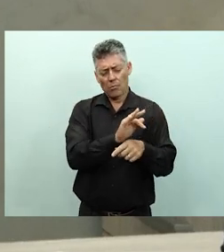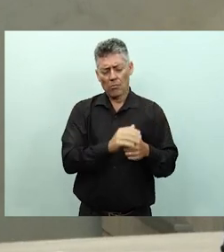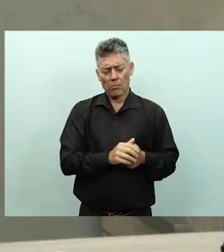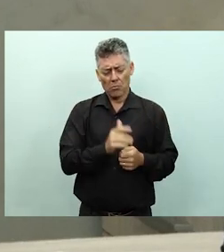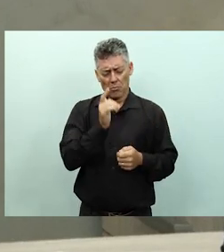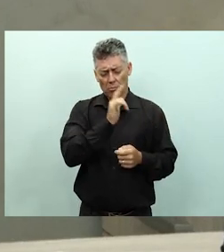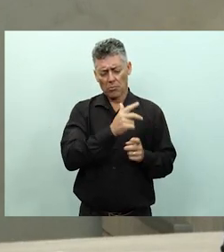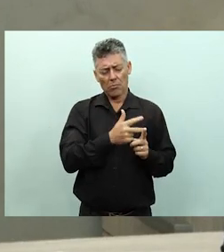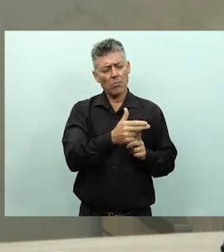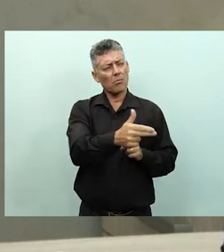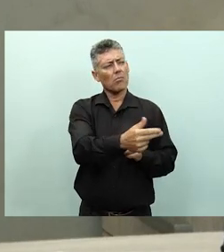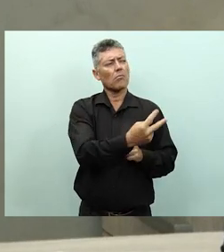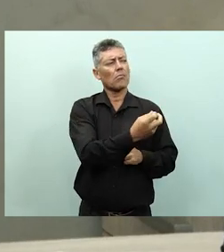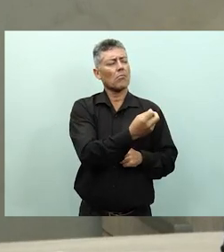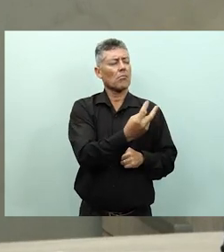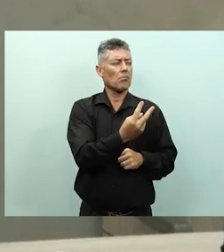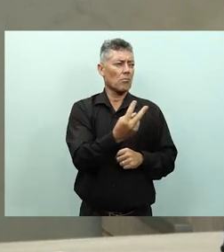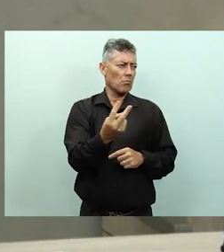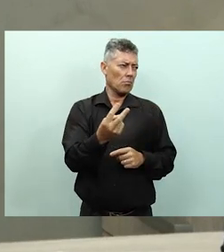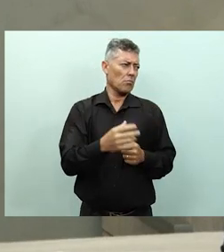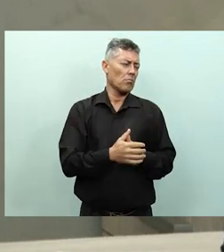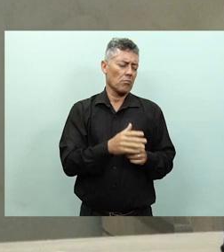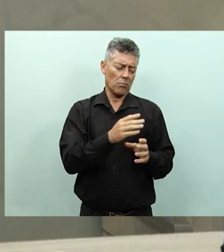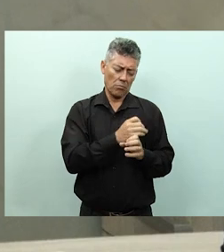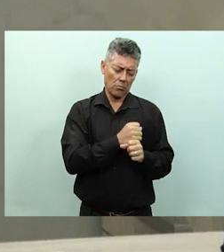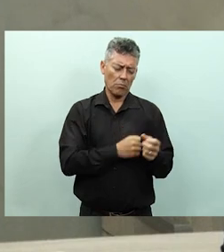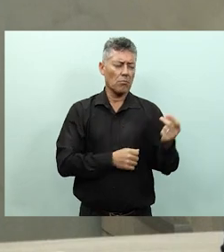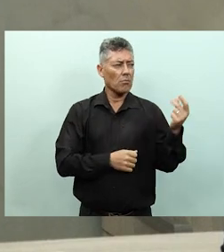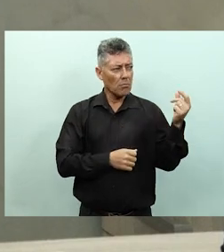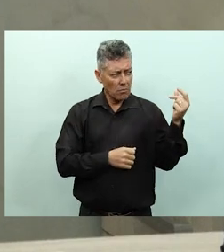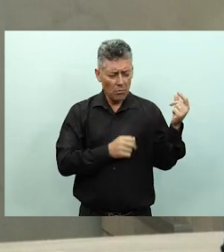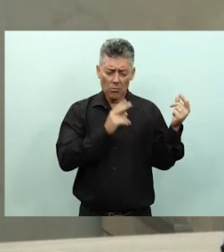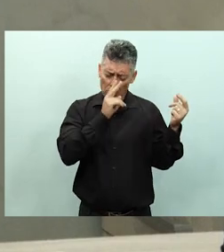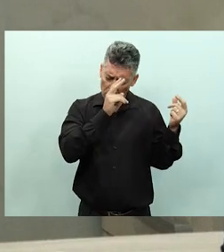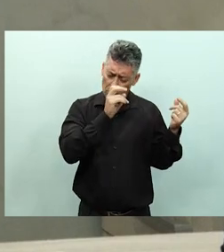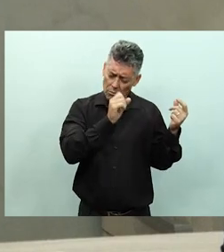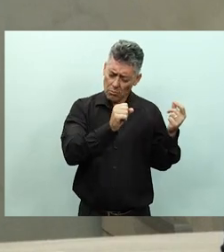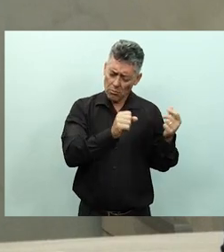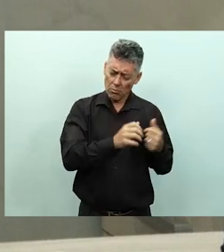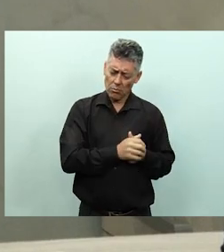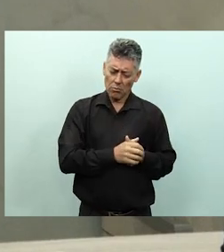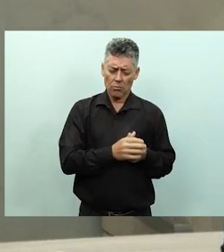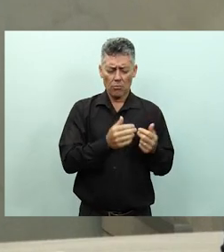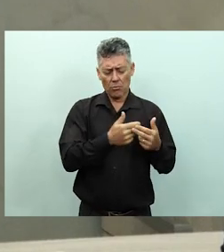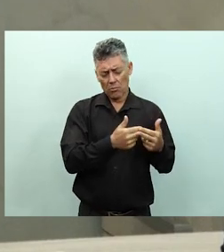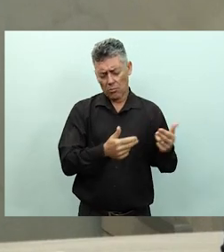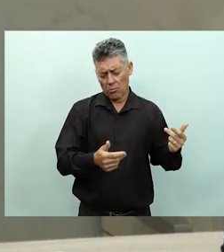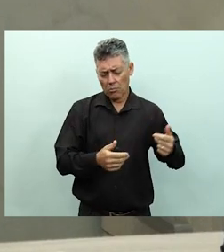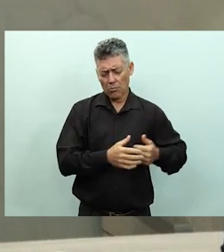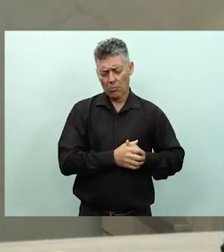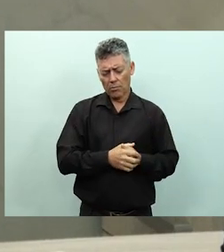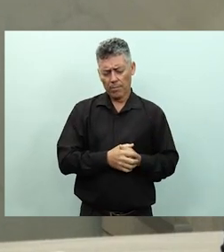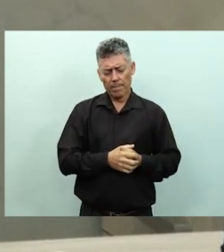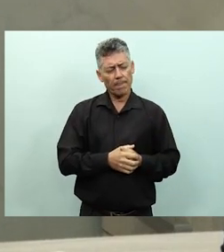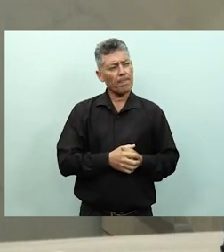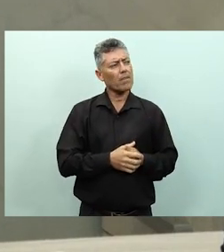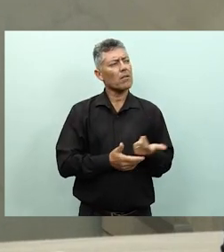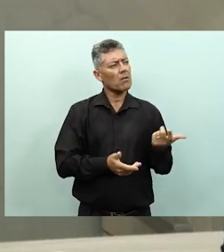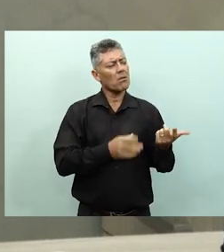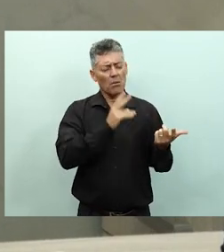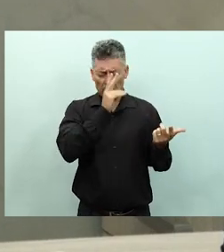as eleições em 2002. Né, um dado que na época ficou muito forte nas campanhas, a coisa do...